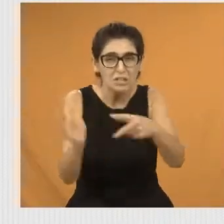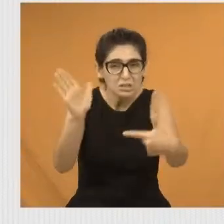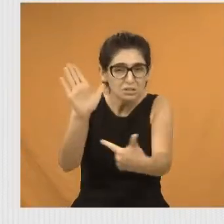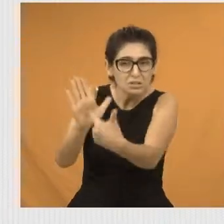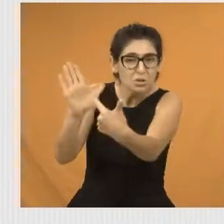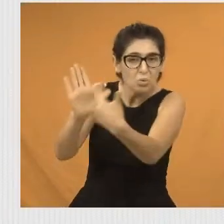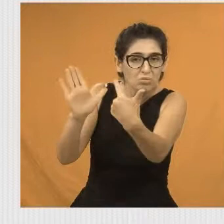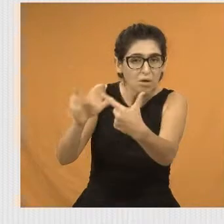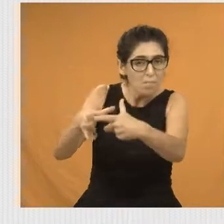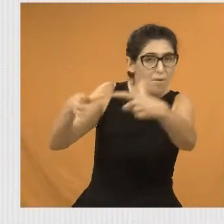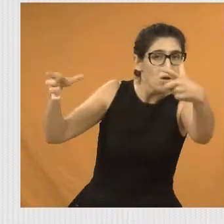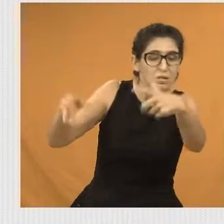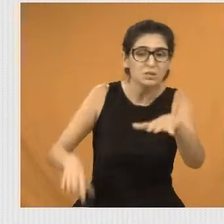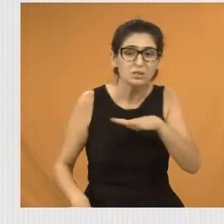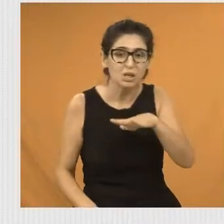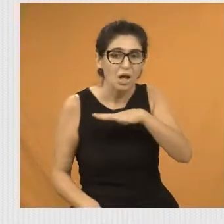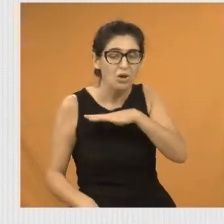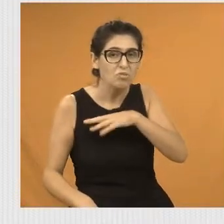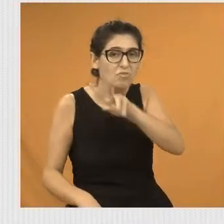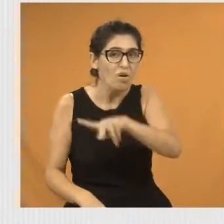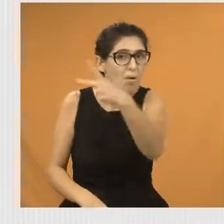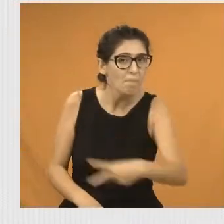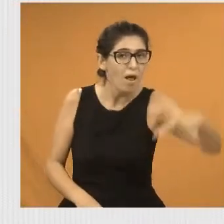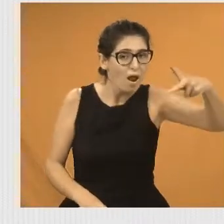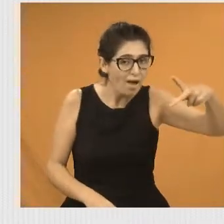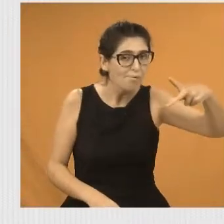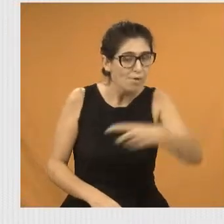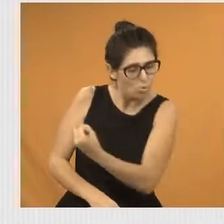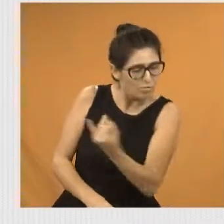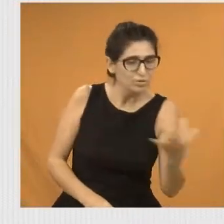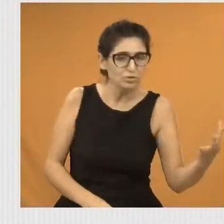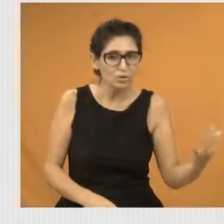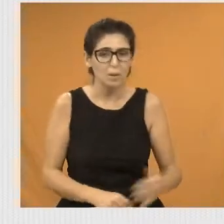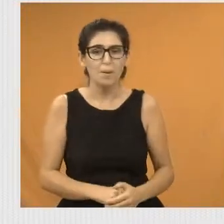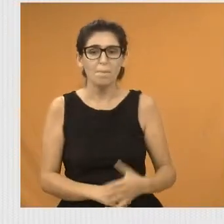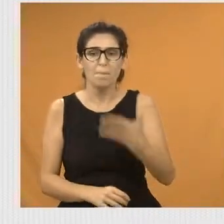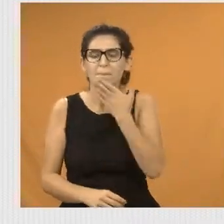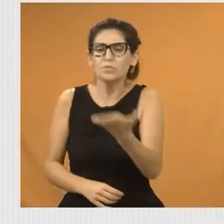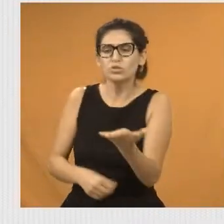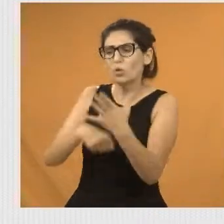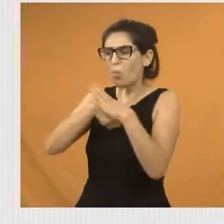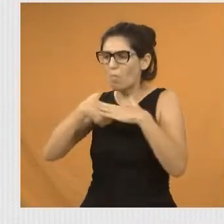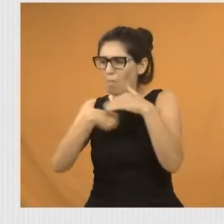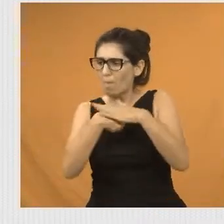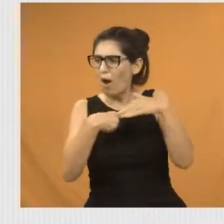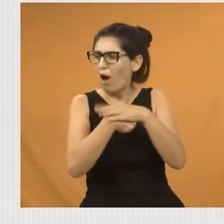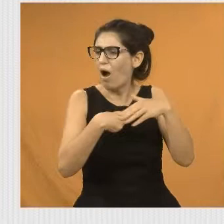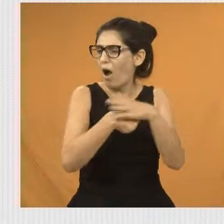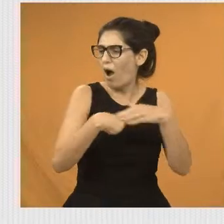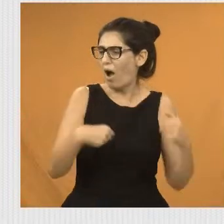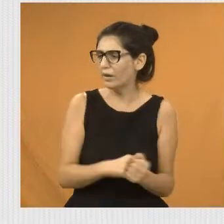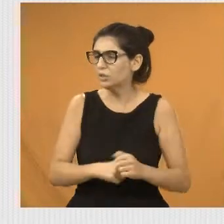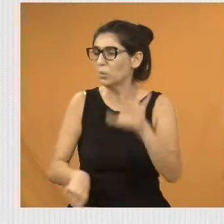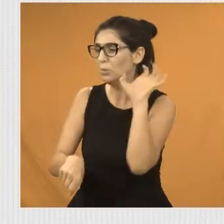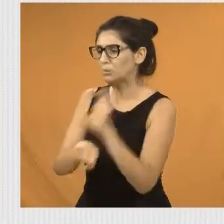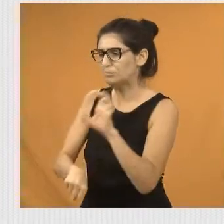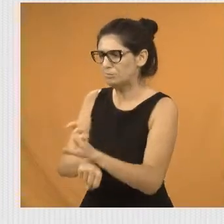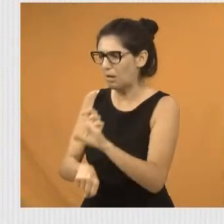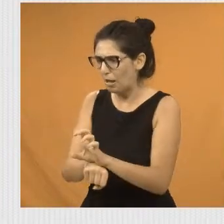cidade, a maior cidade de arrecadação do Vale do Paraíba. Te pedir que você olhe com muito carinho para que o